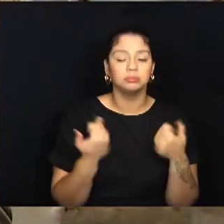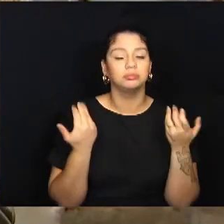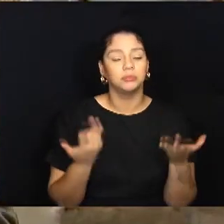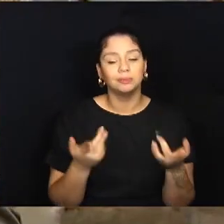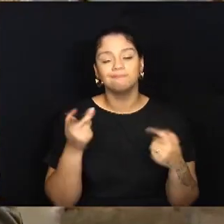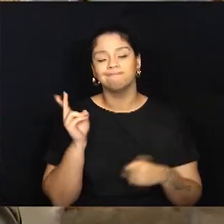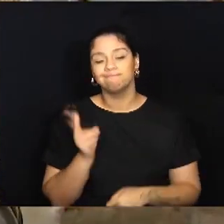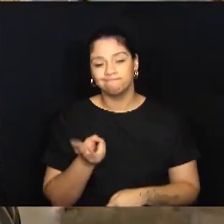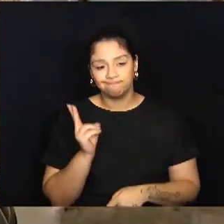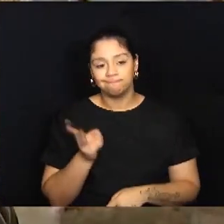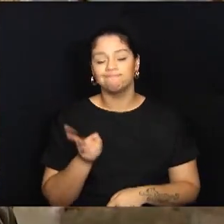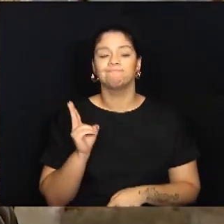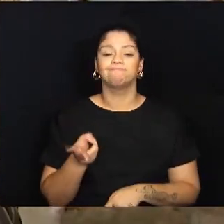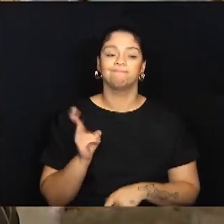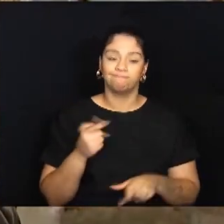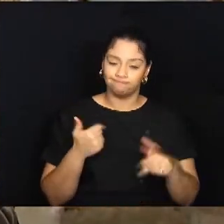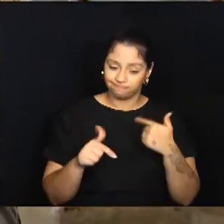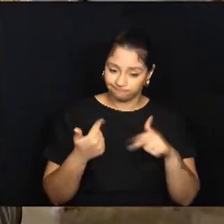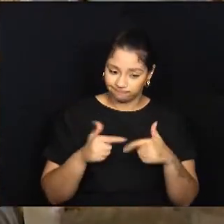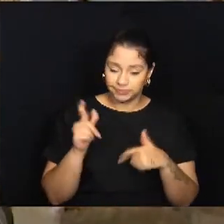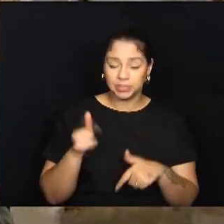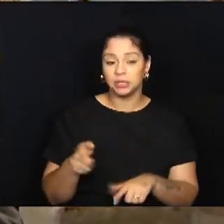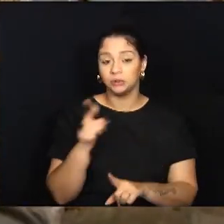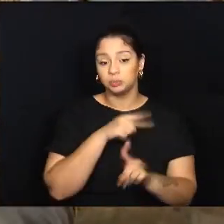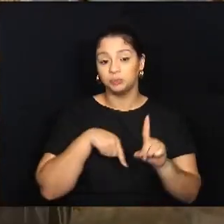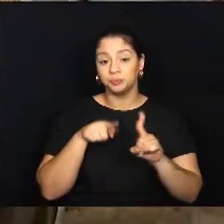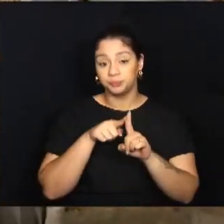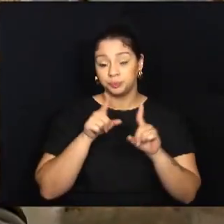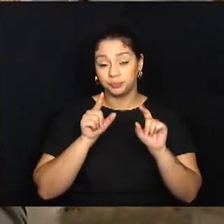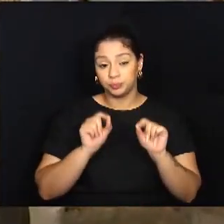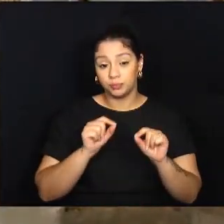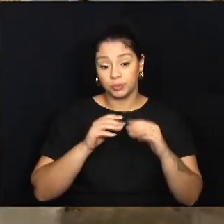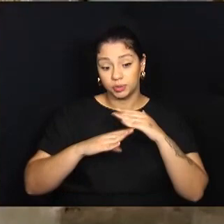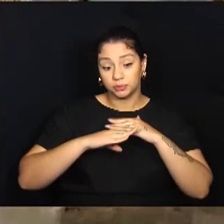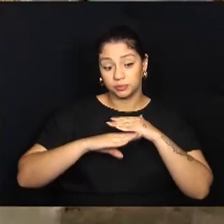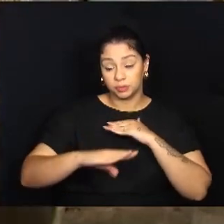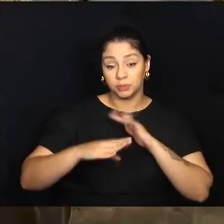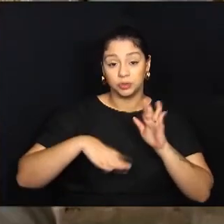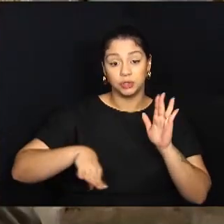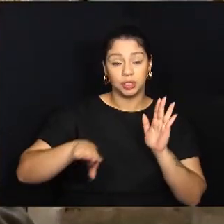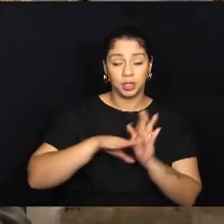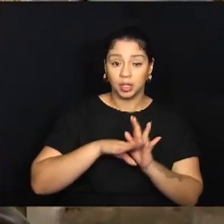continuar trabalhando no sentido de fazer com que o asfalto chegue a todas as